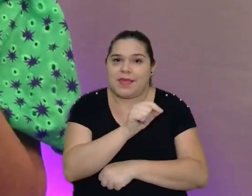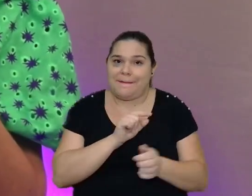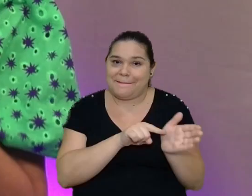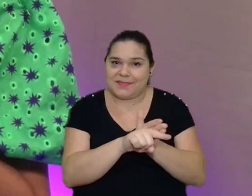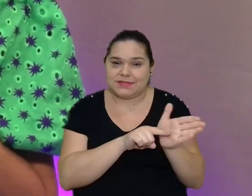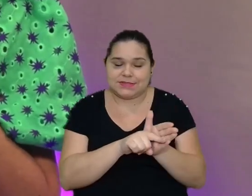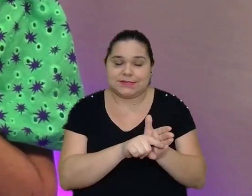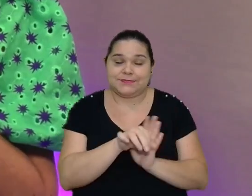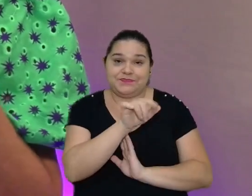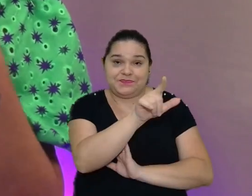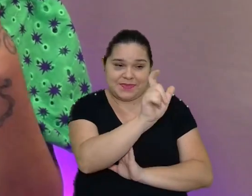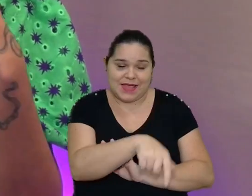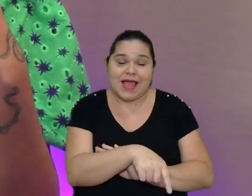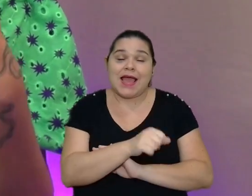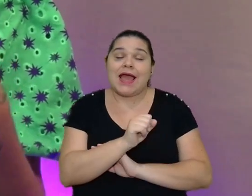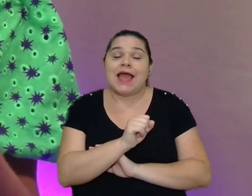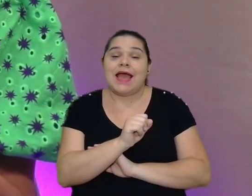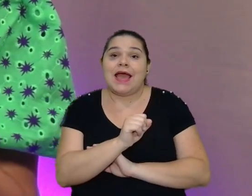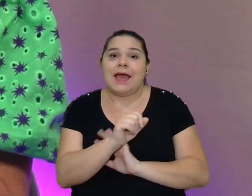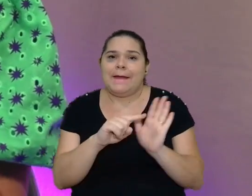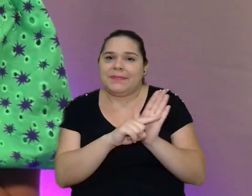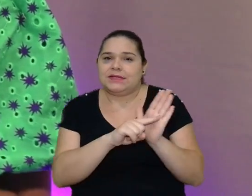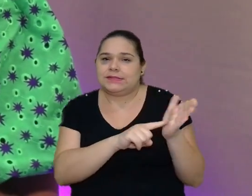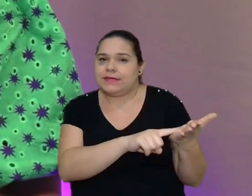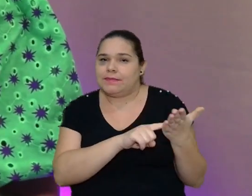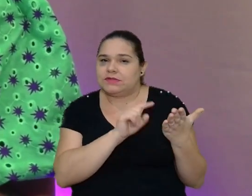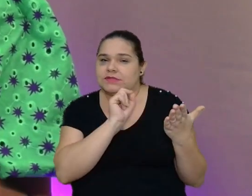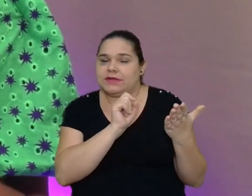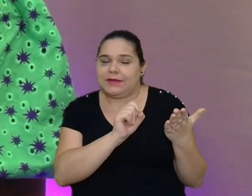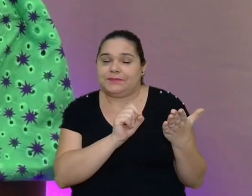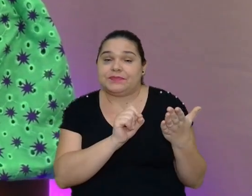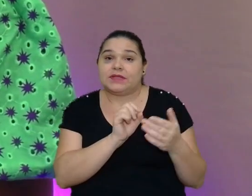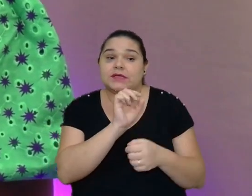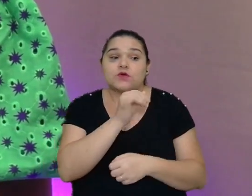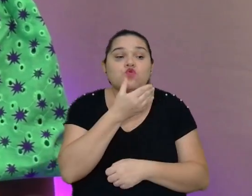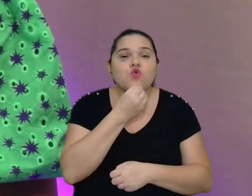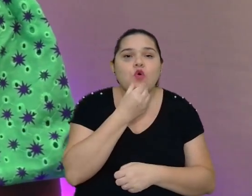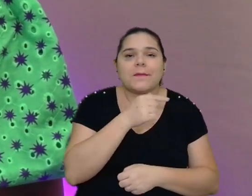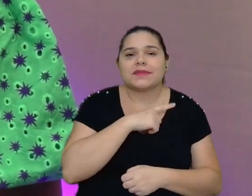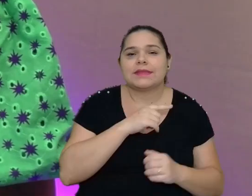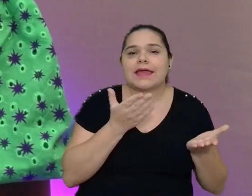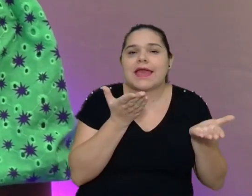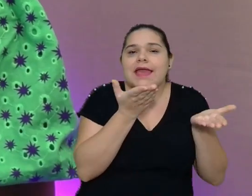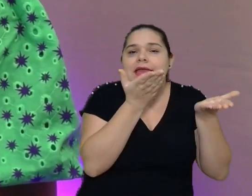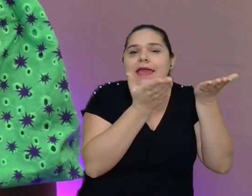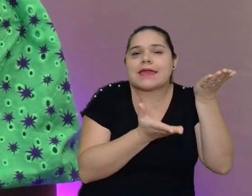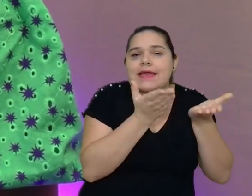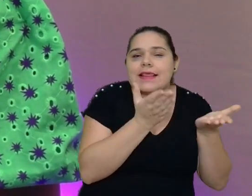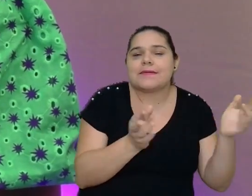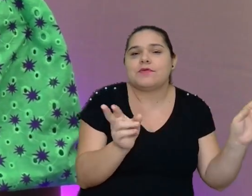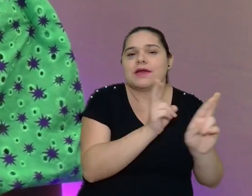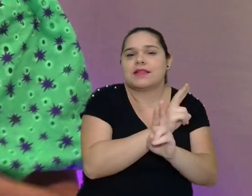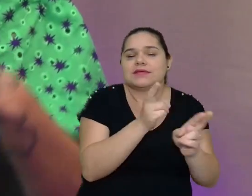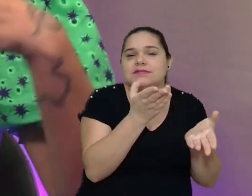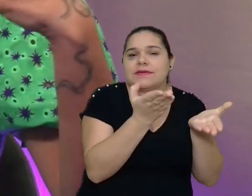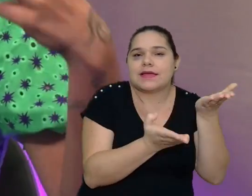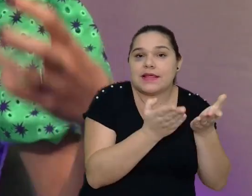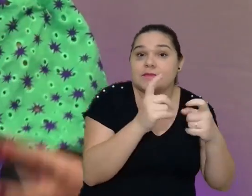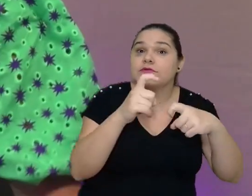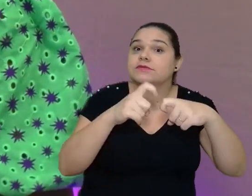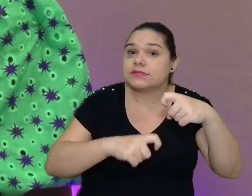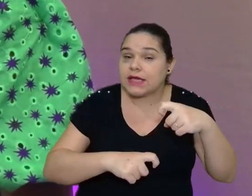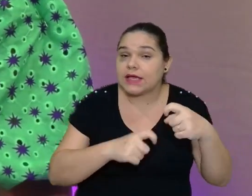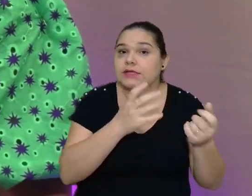os homens, né, têm todos os pilares da vida muito equilibrados, relacionamento, isso inclui sexo também, a